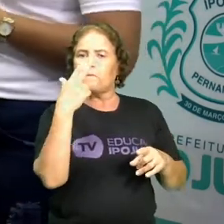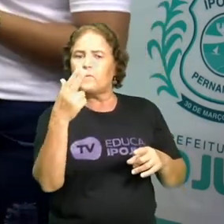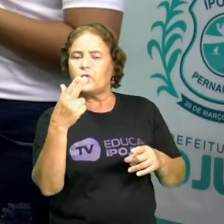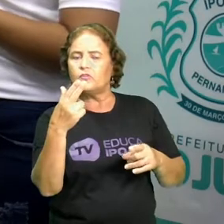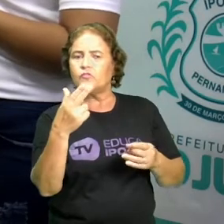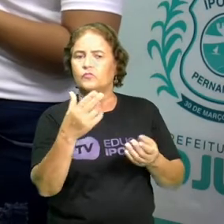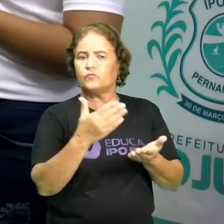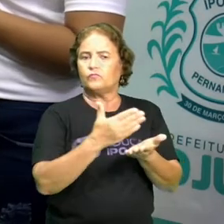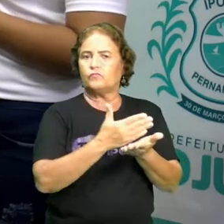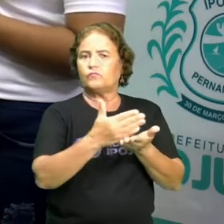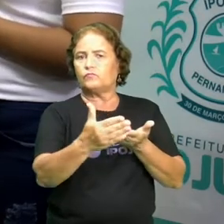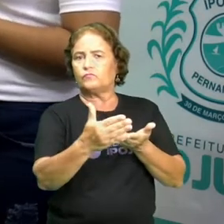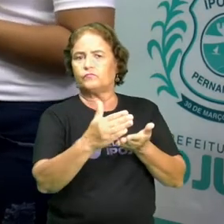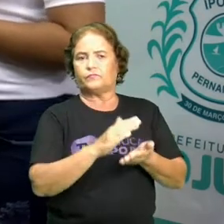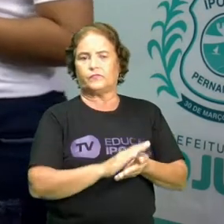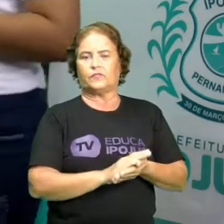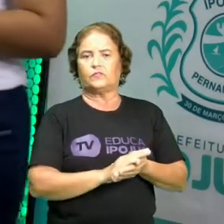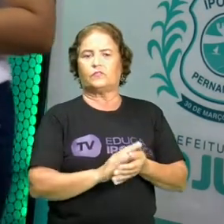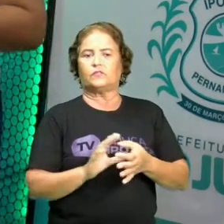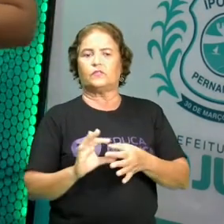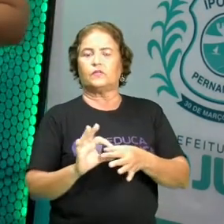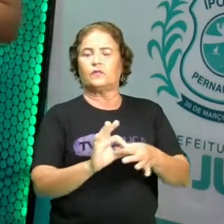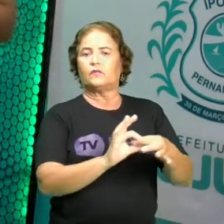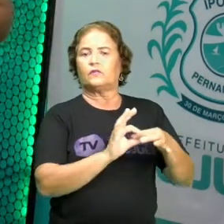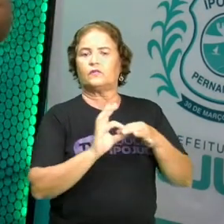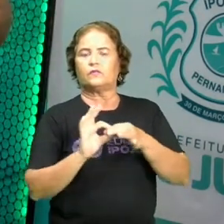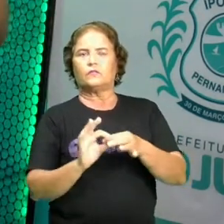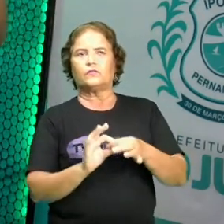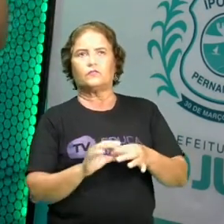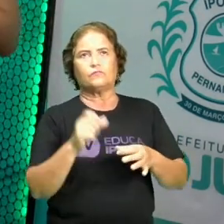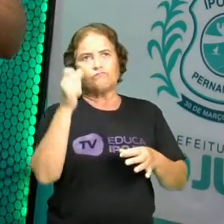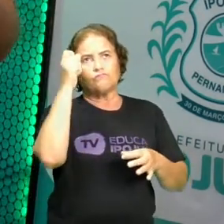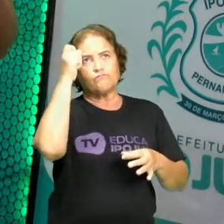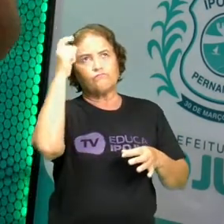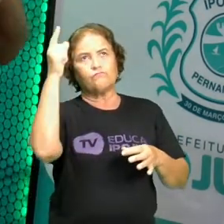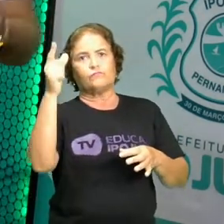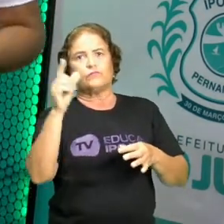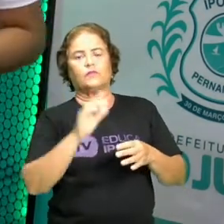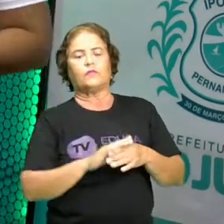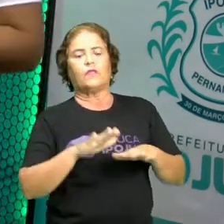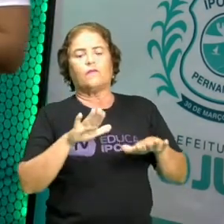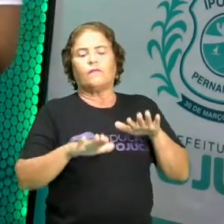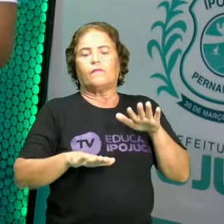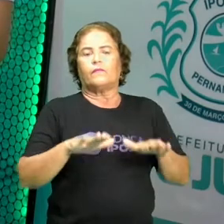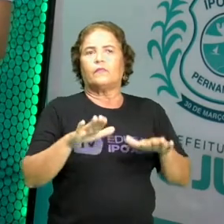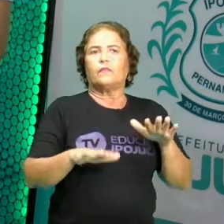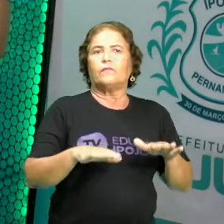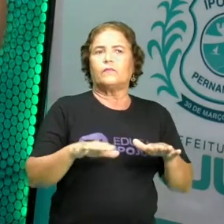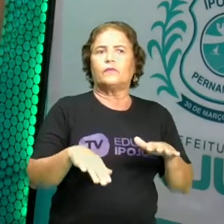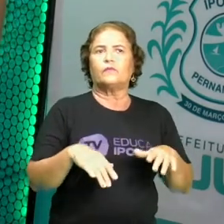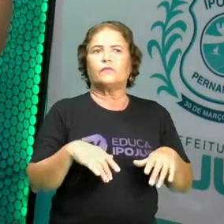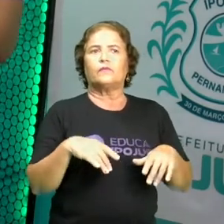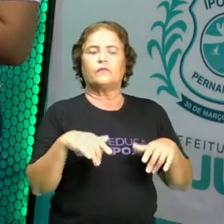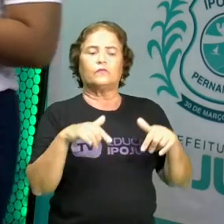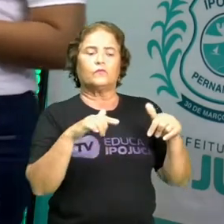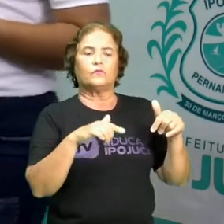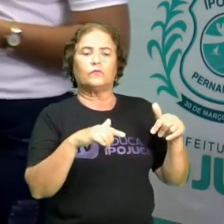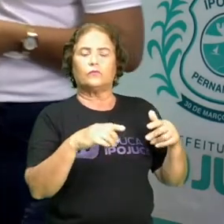etimologia, e se relaciona em termos de ideias. Por exemplo, dependendo da ocasião,